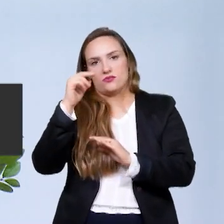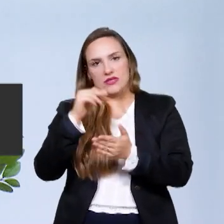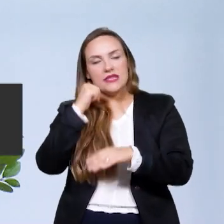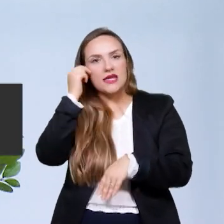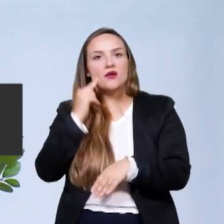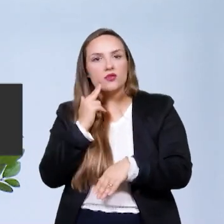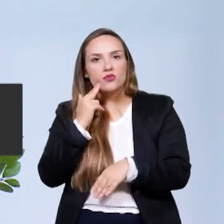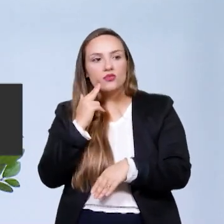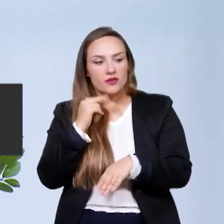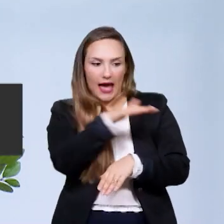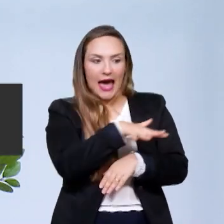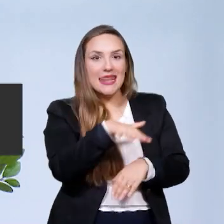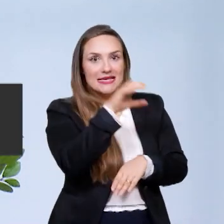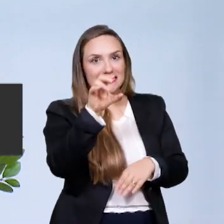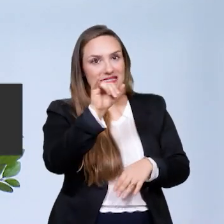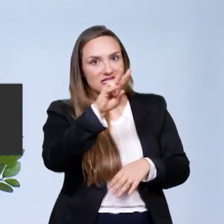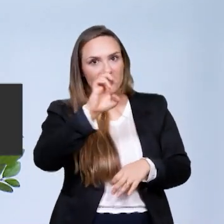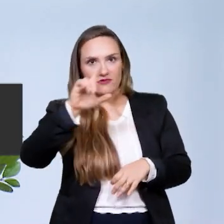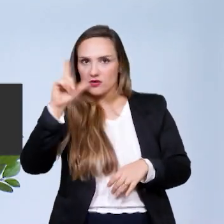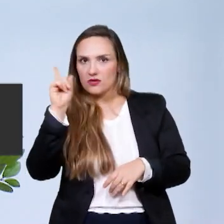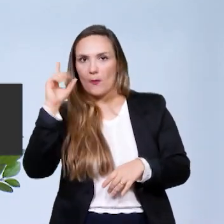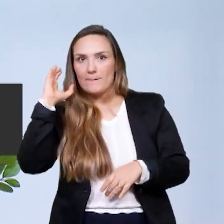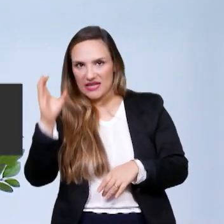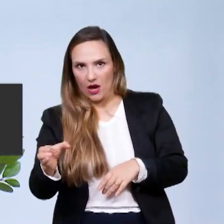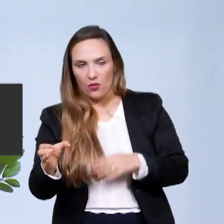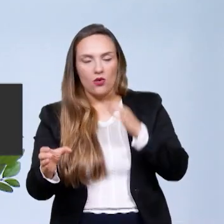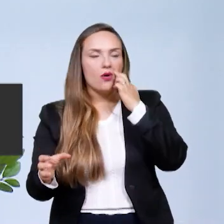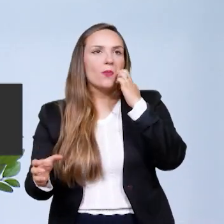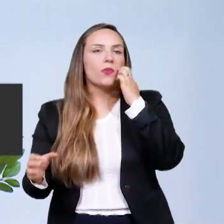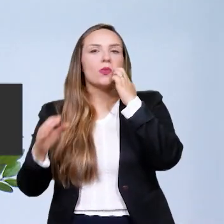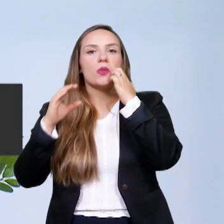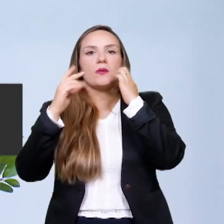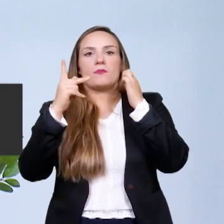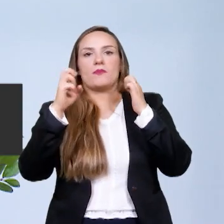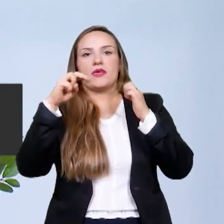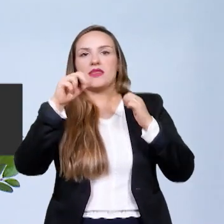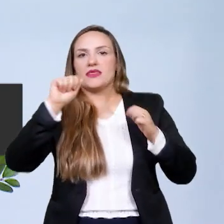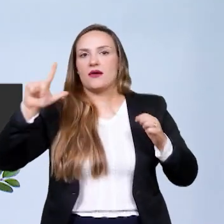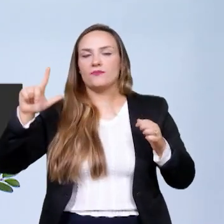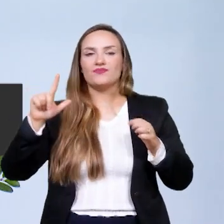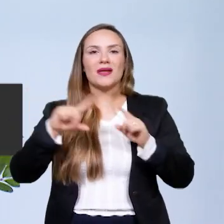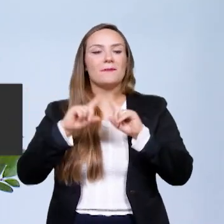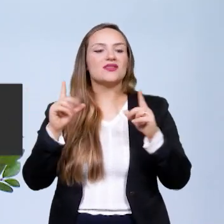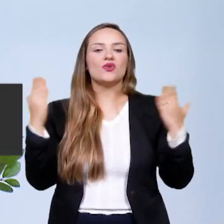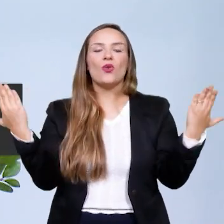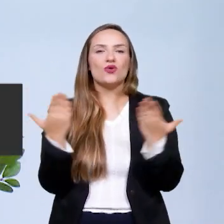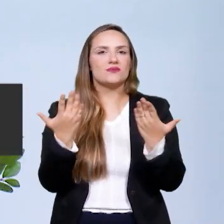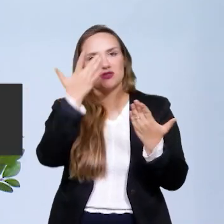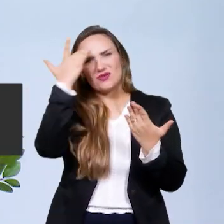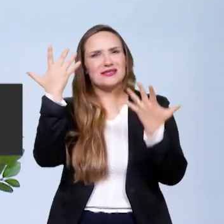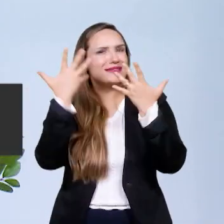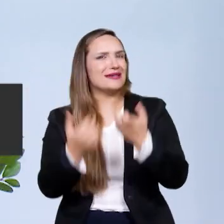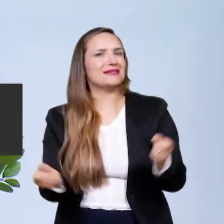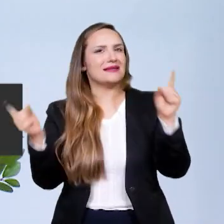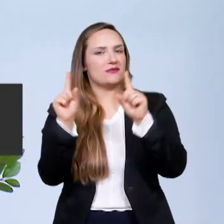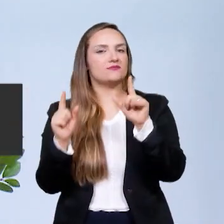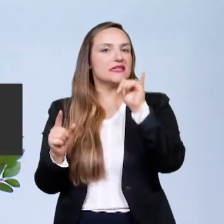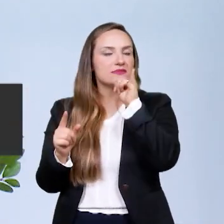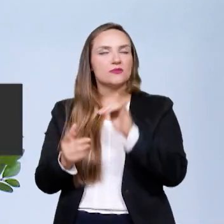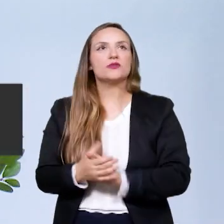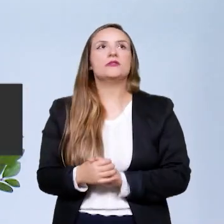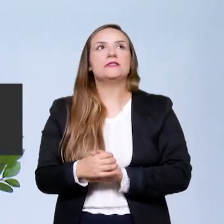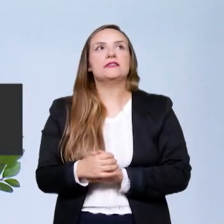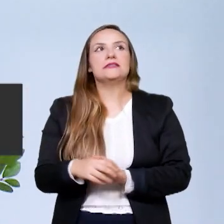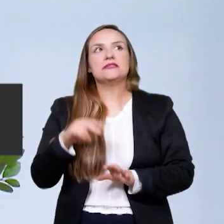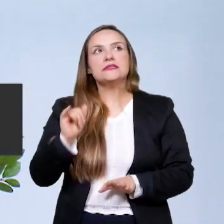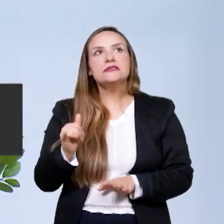sistema judiciário em aceitar a tipificação dos crimes. Penso que enquanto